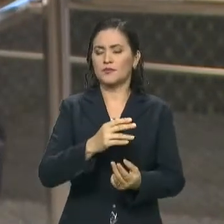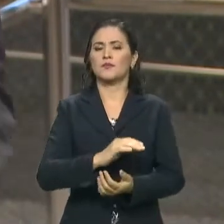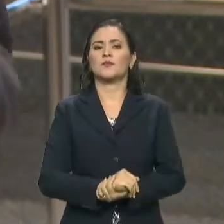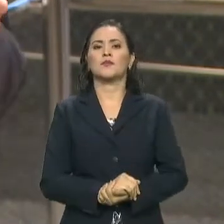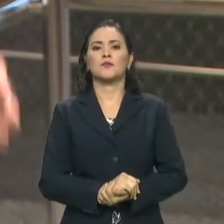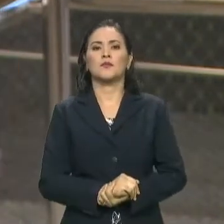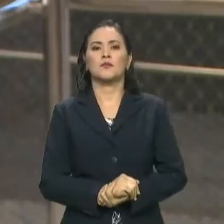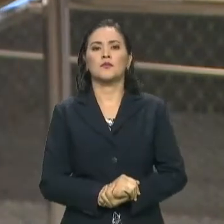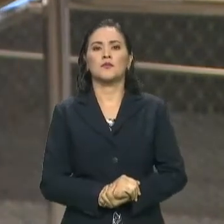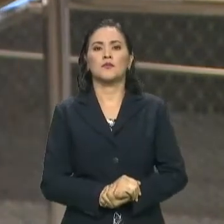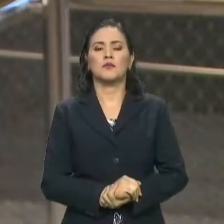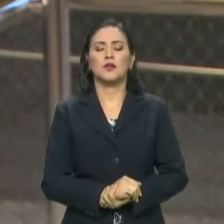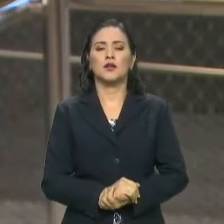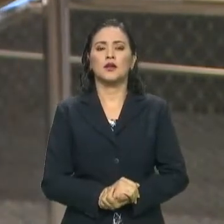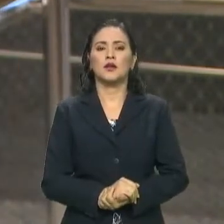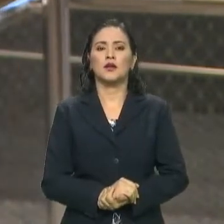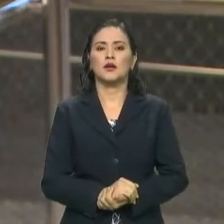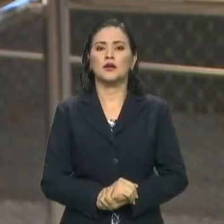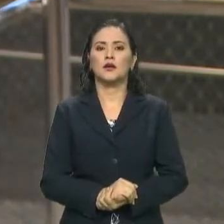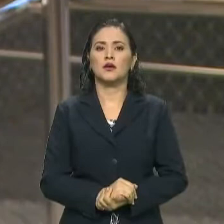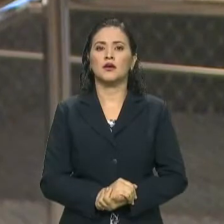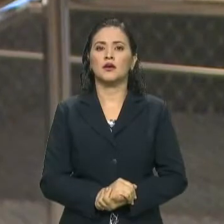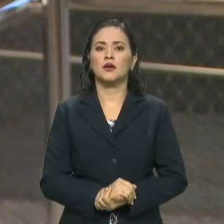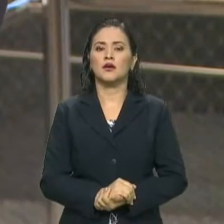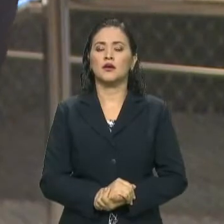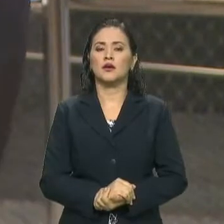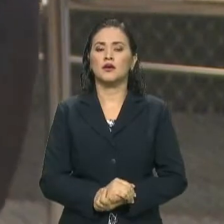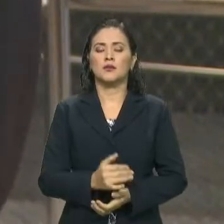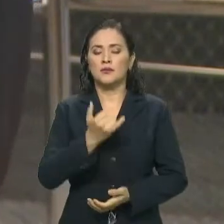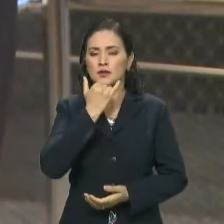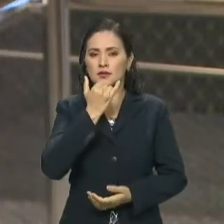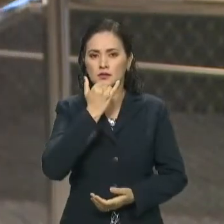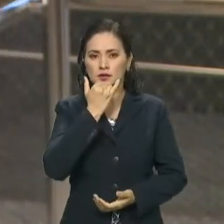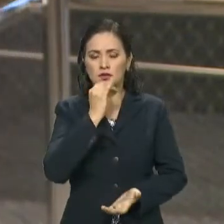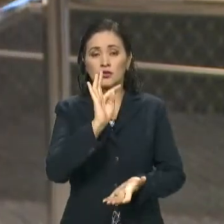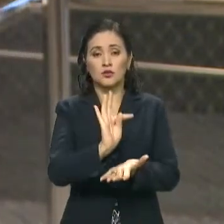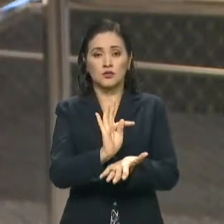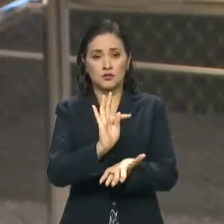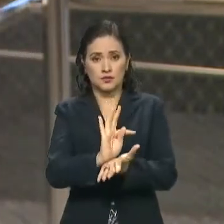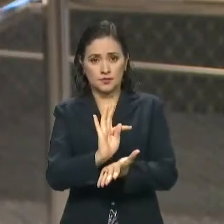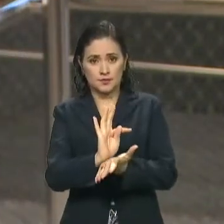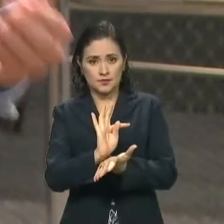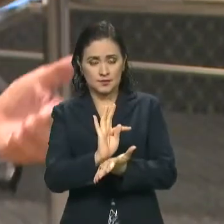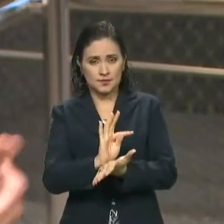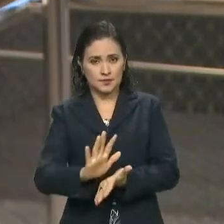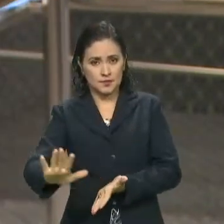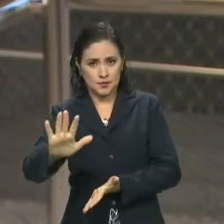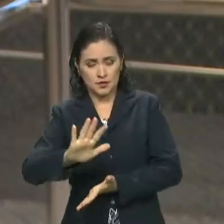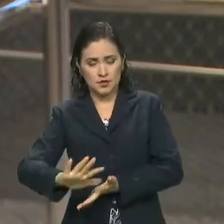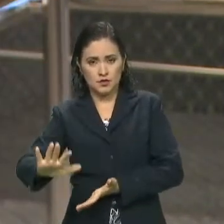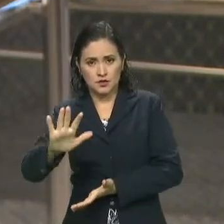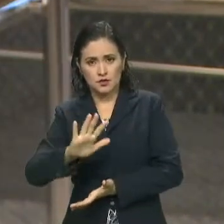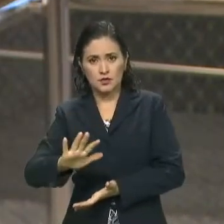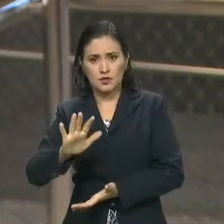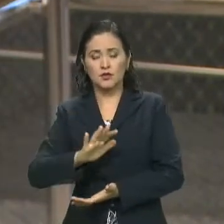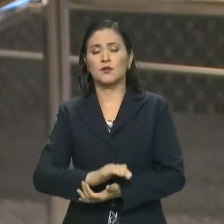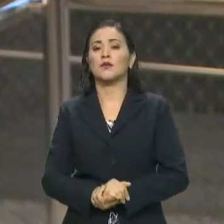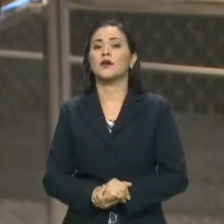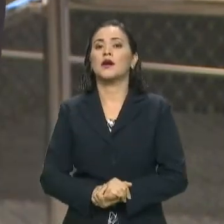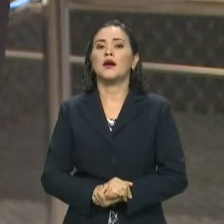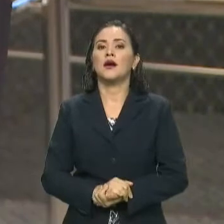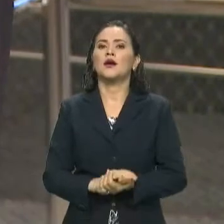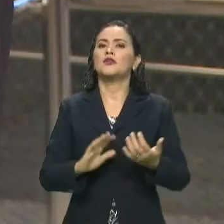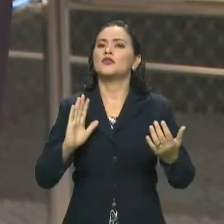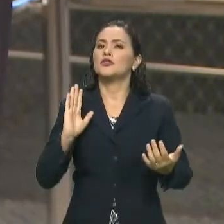outras candidaturas, tanto a nível de deputado estadual e nível de deputado federal. Já somos hoje